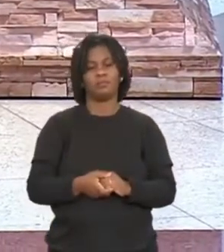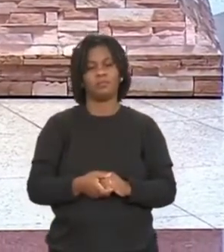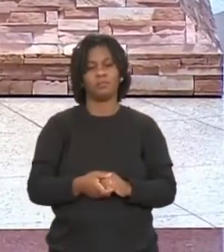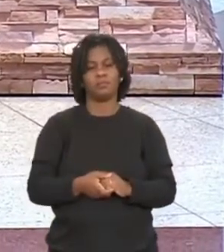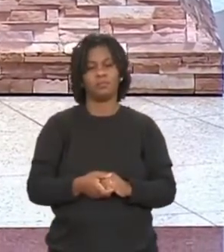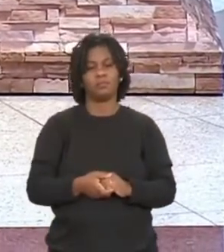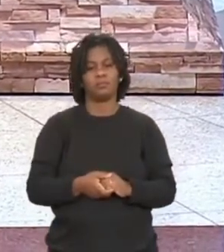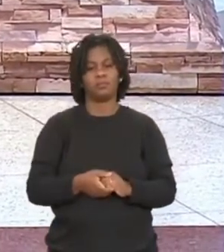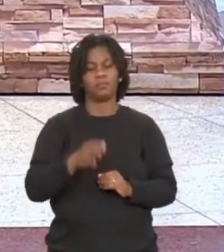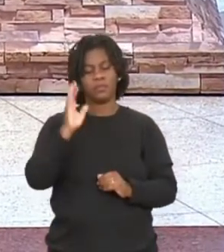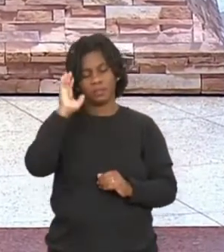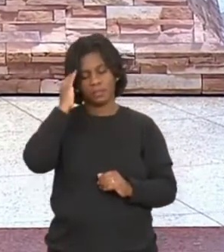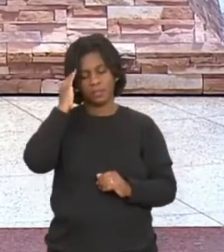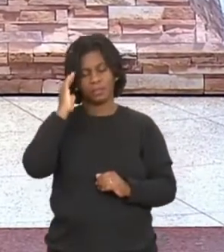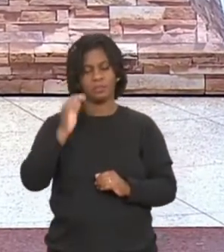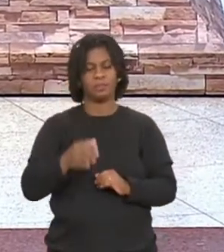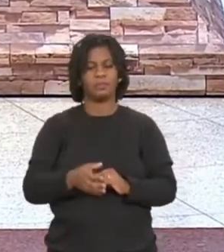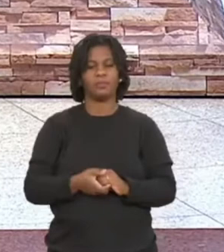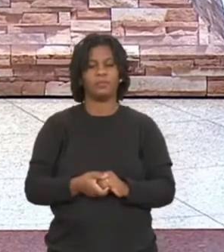Escute, por favor.